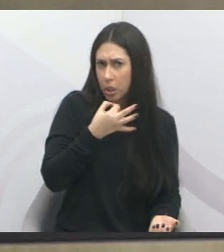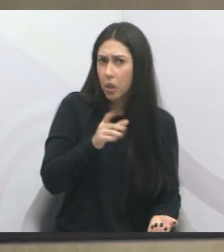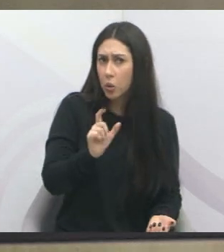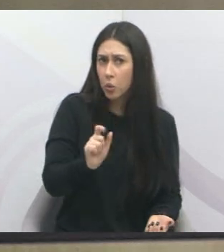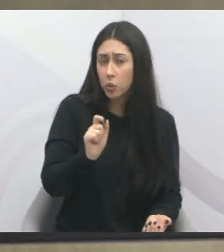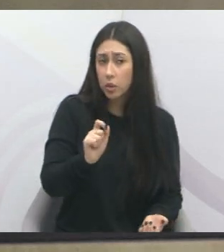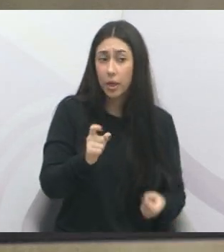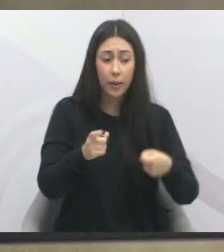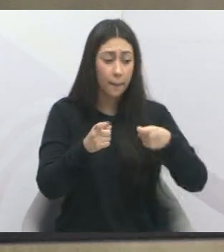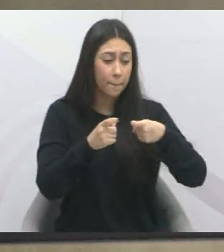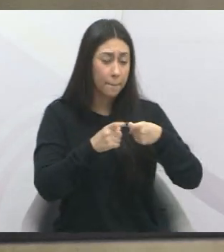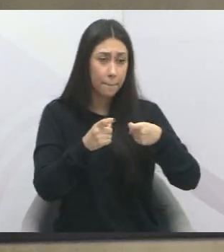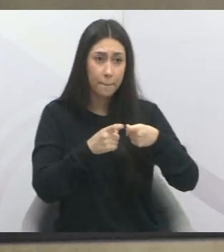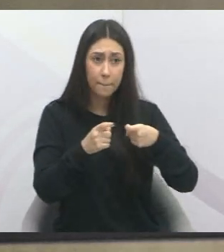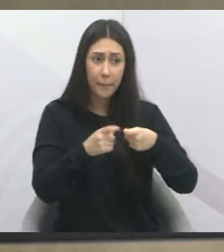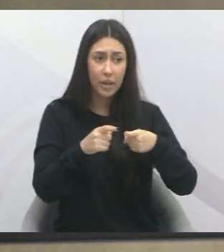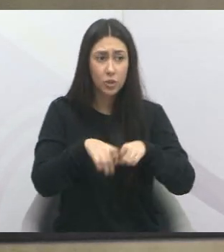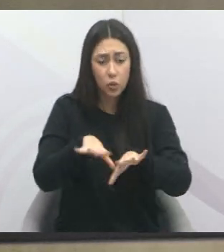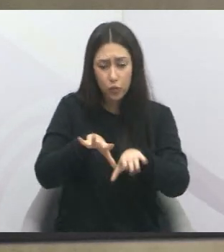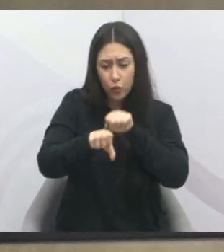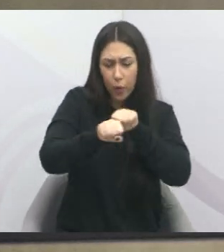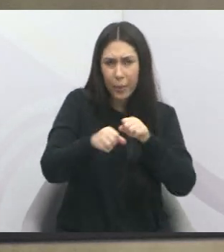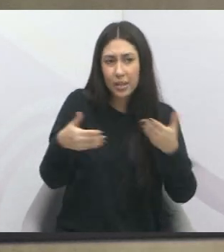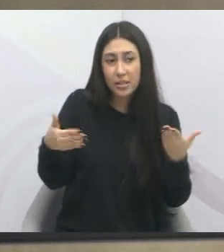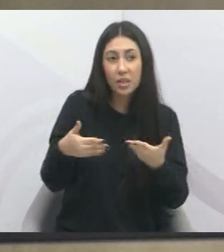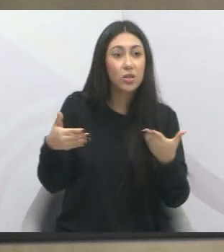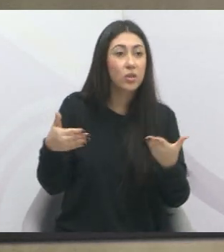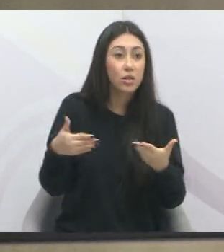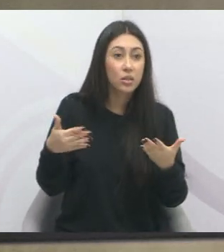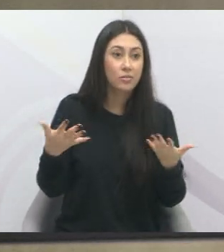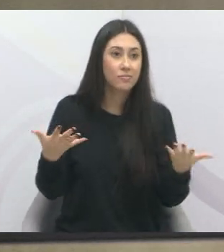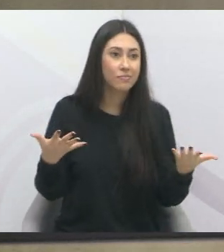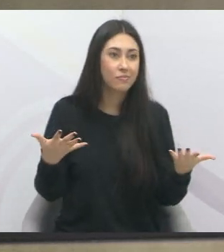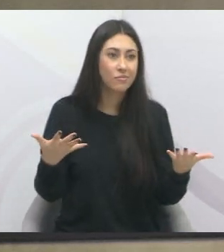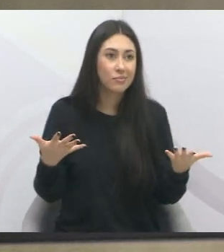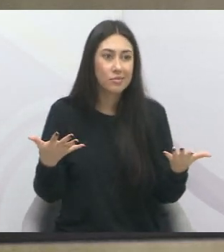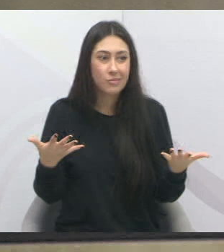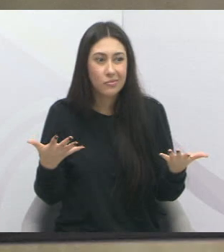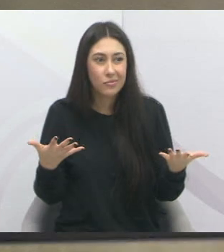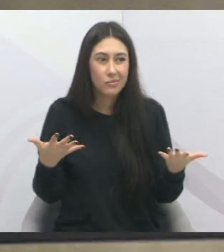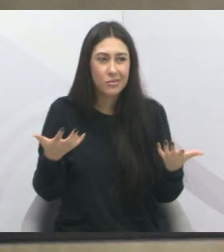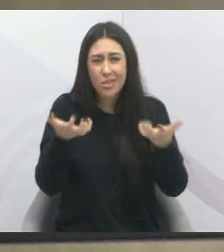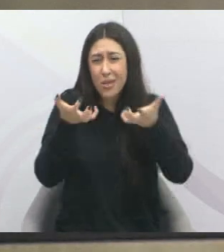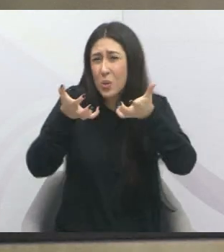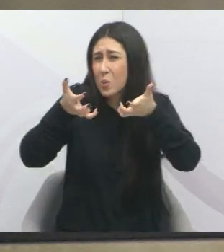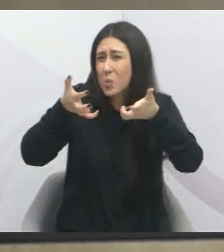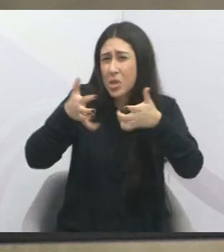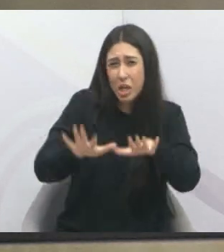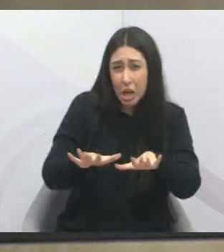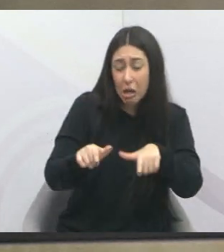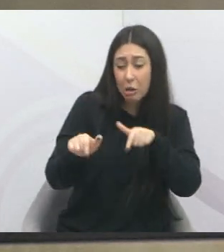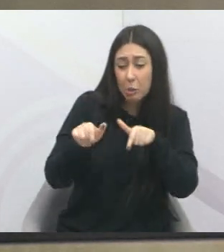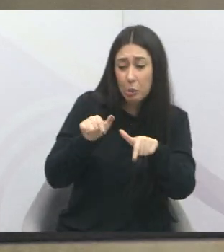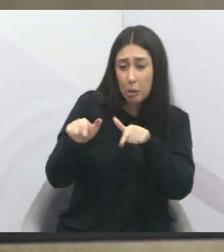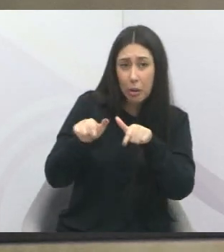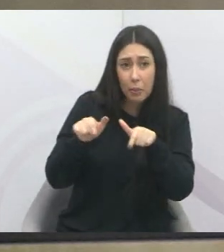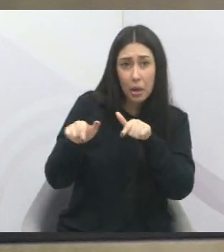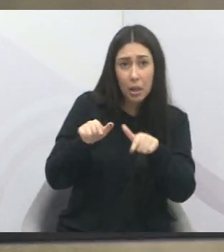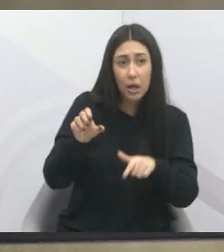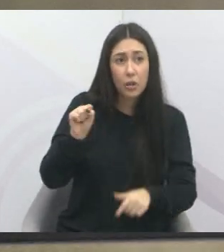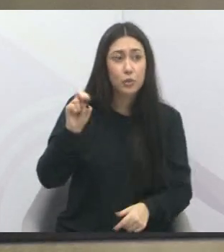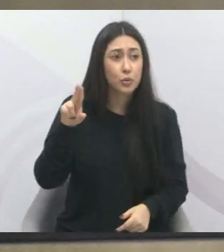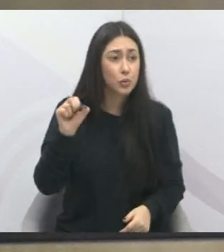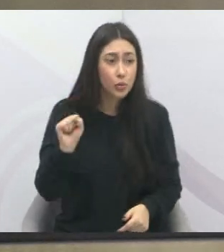que esses médicos que estão formados mais novos, não vejo interesse da parte deles